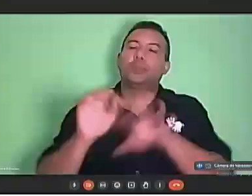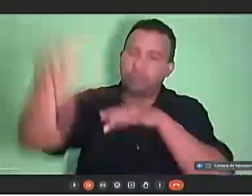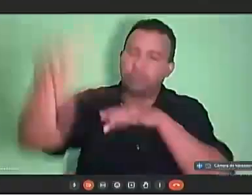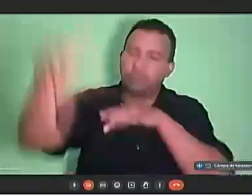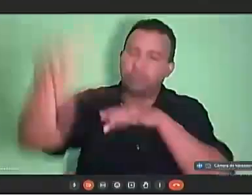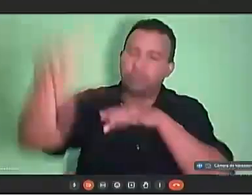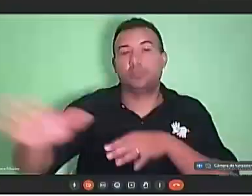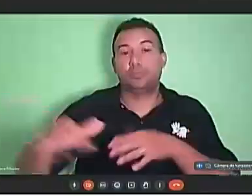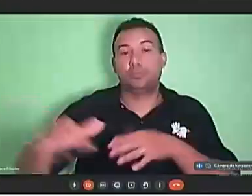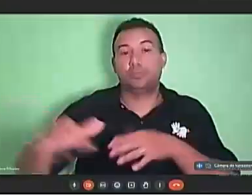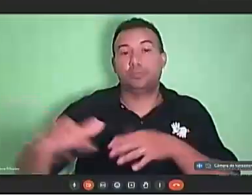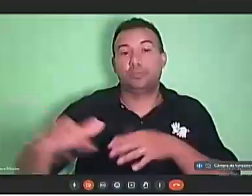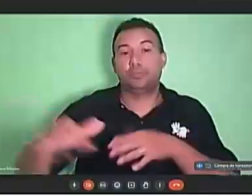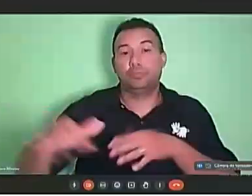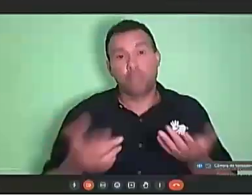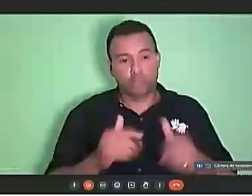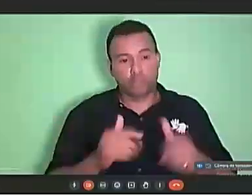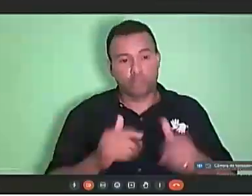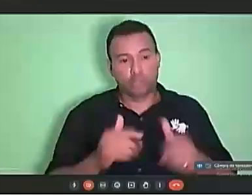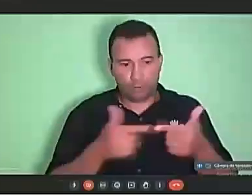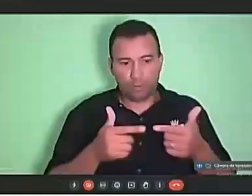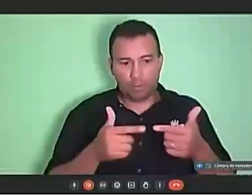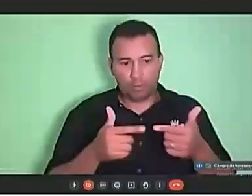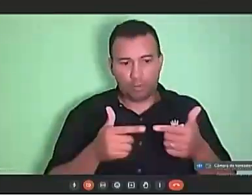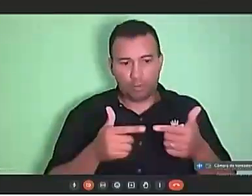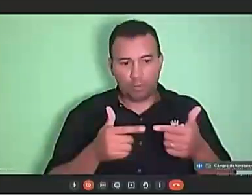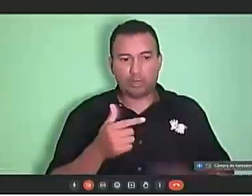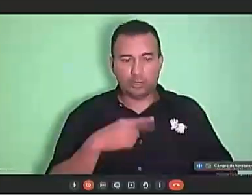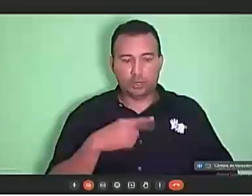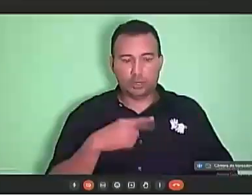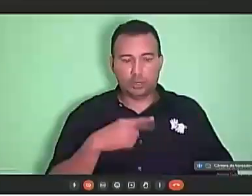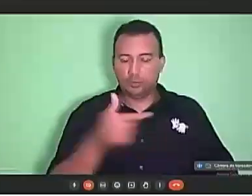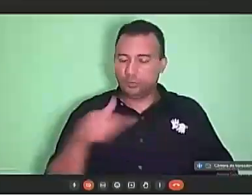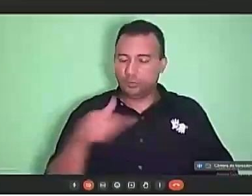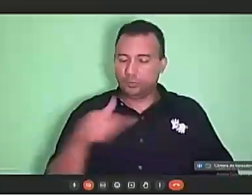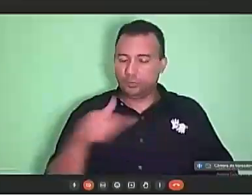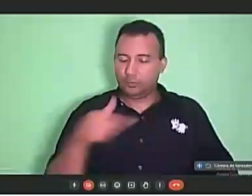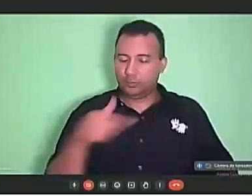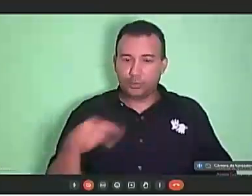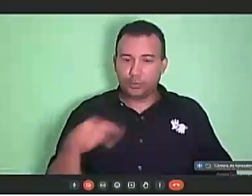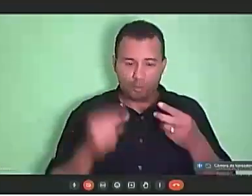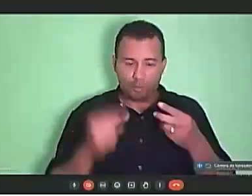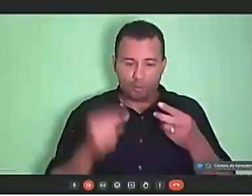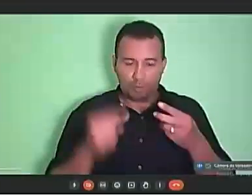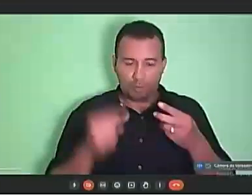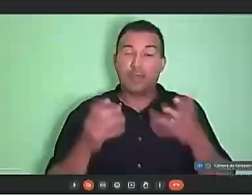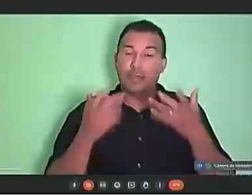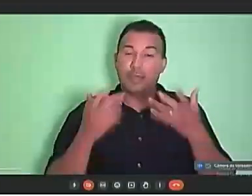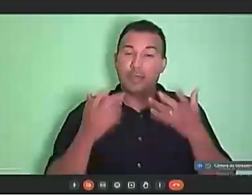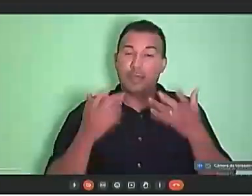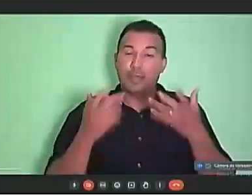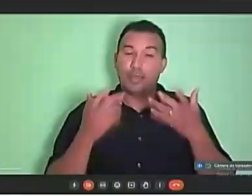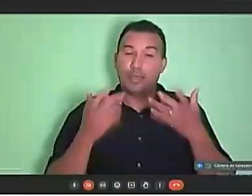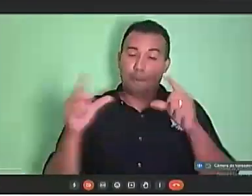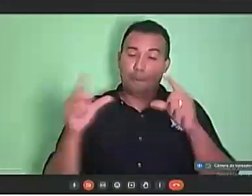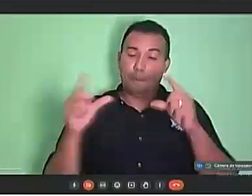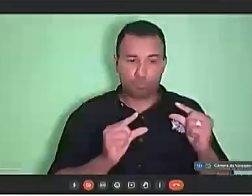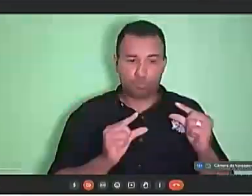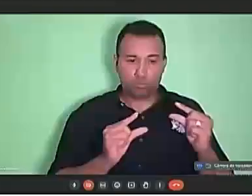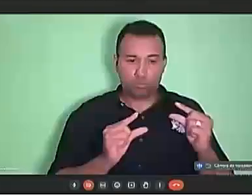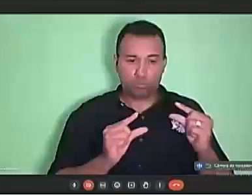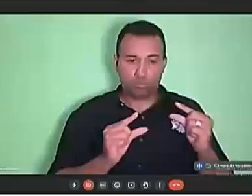trabalhos que foram feitos nas 26 alternativas, eles tiveram por objetivo tentar reduzir esse desnível aqui, ó, e com